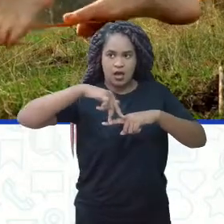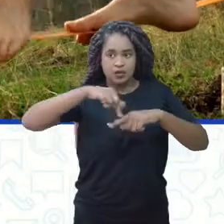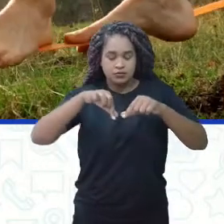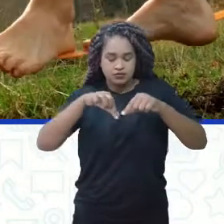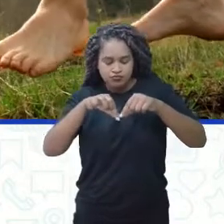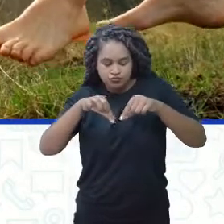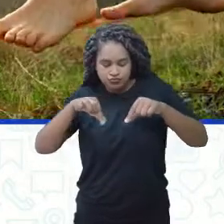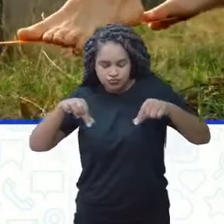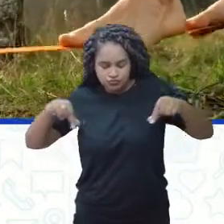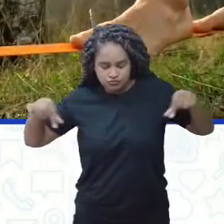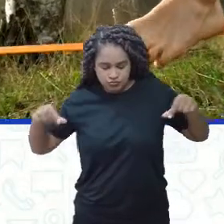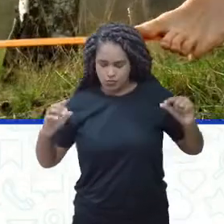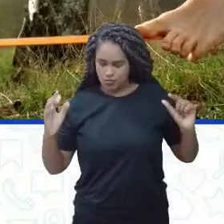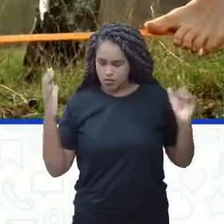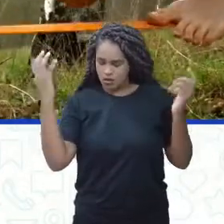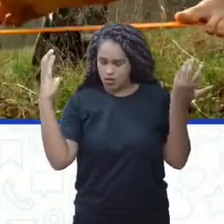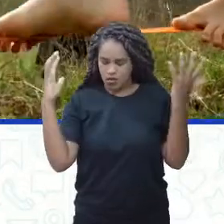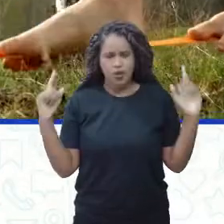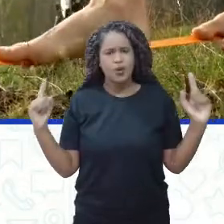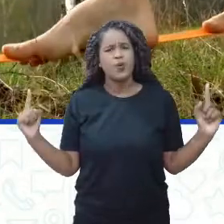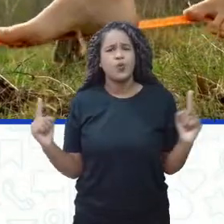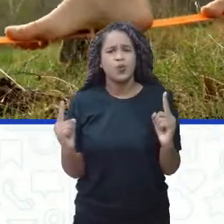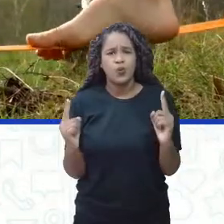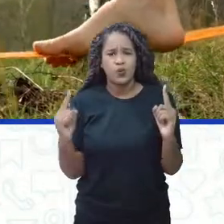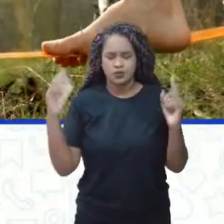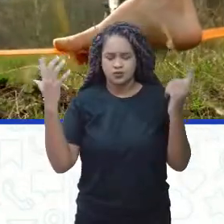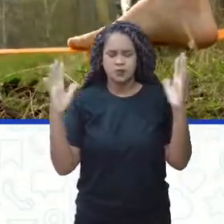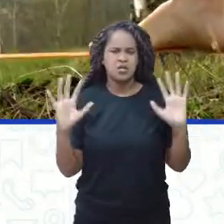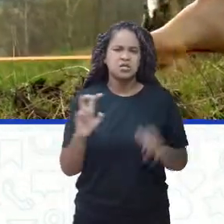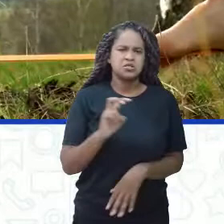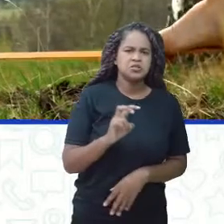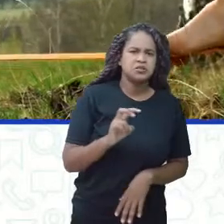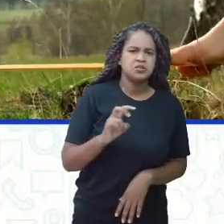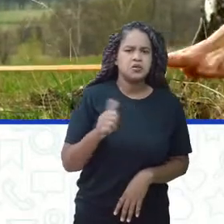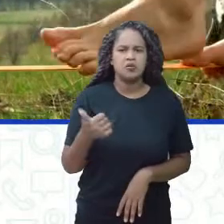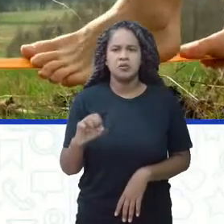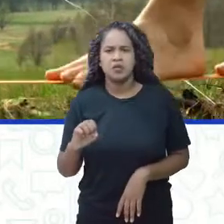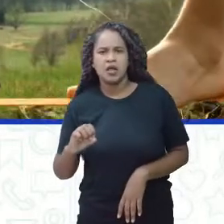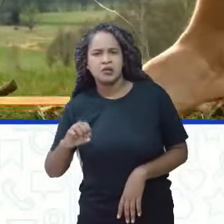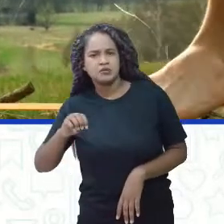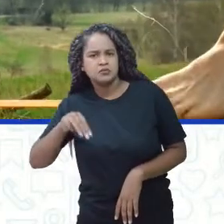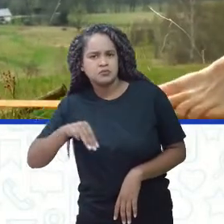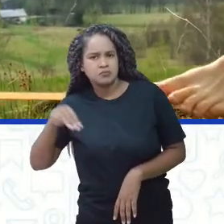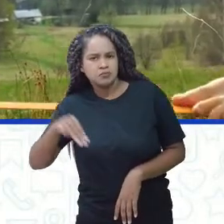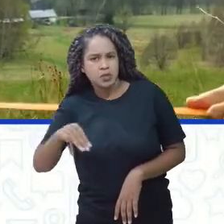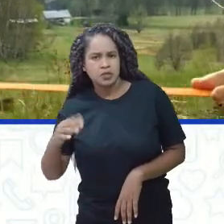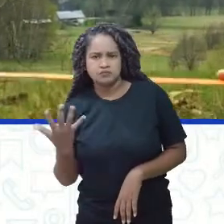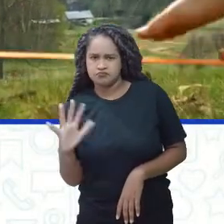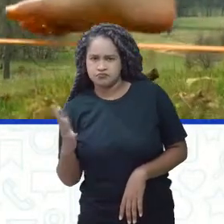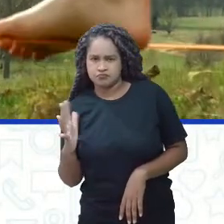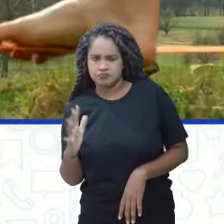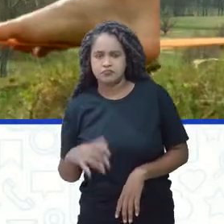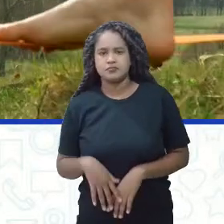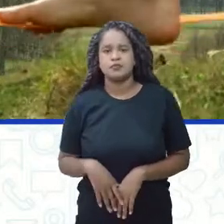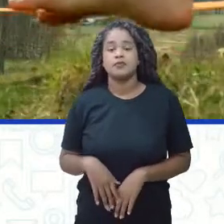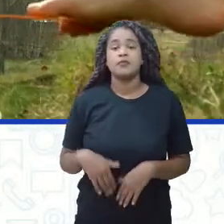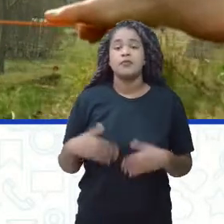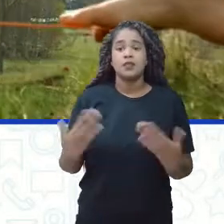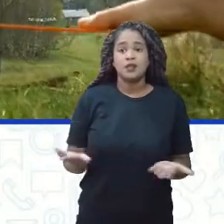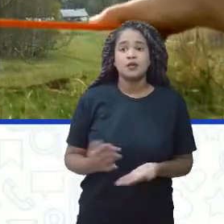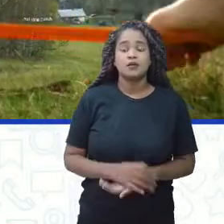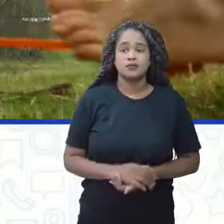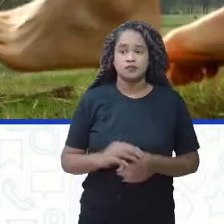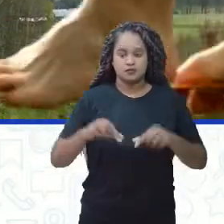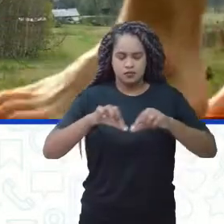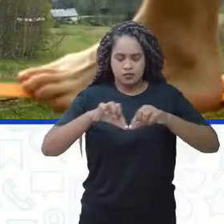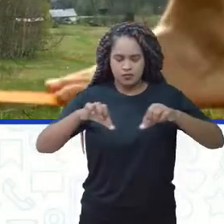montada em curtas distâncias entre 5 e 10 metros, né? E o praticante, ele se equilibra sobre o slack. O